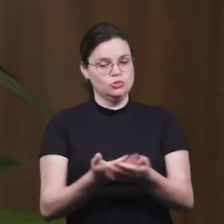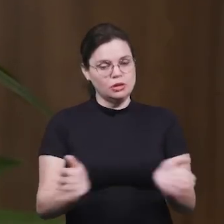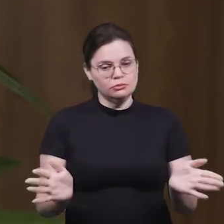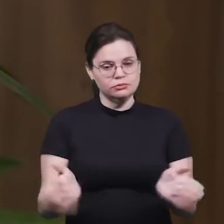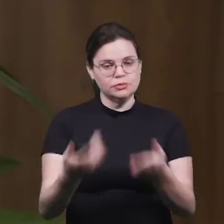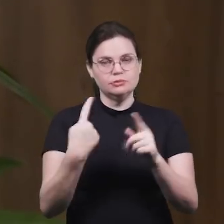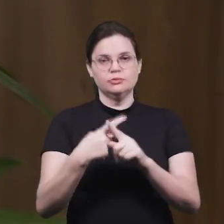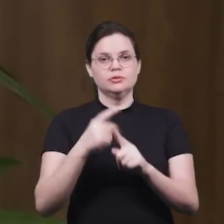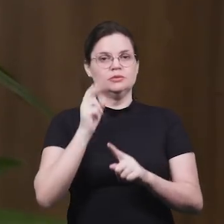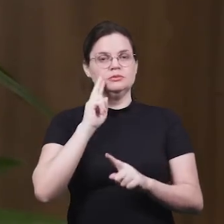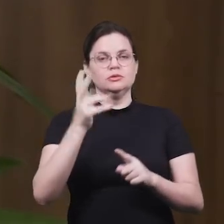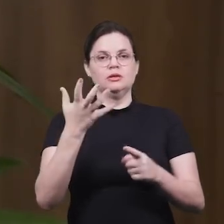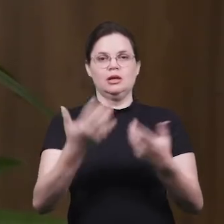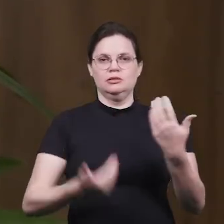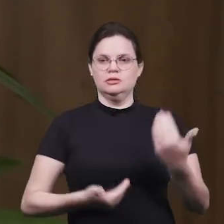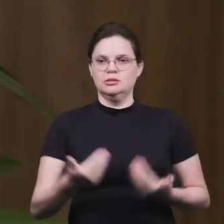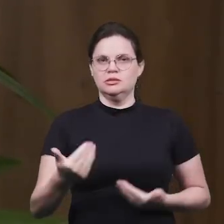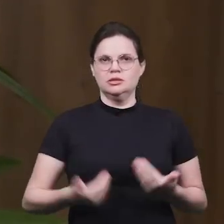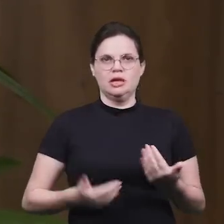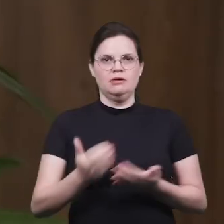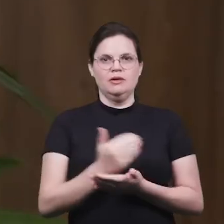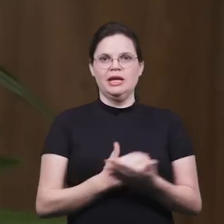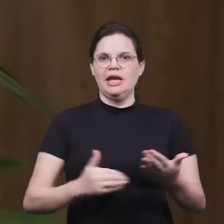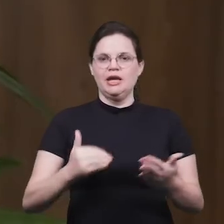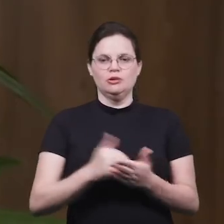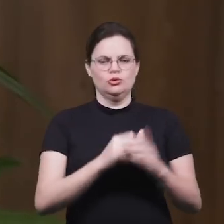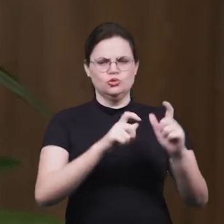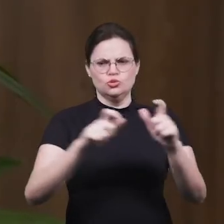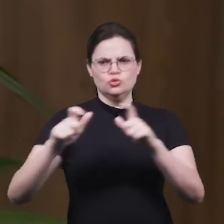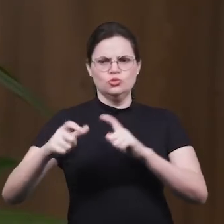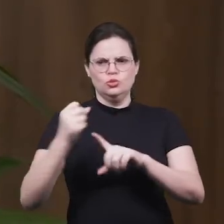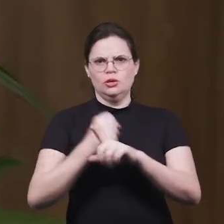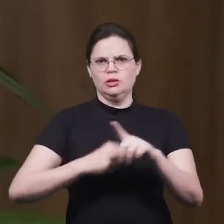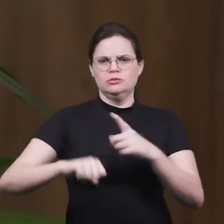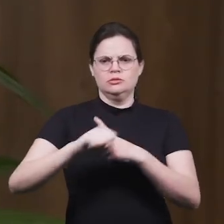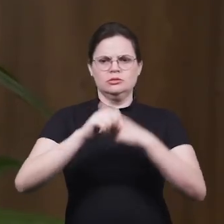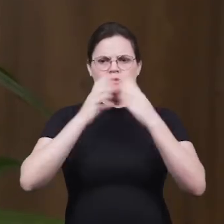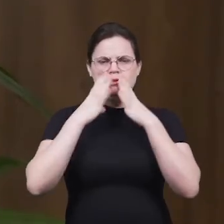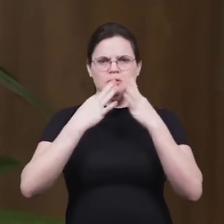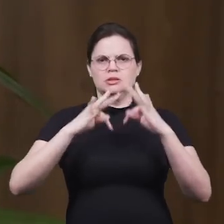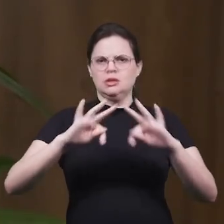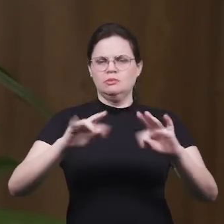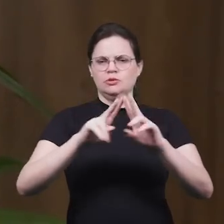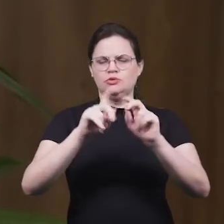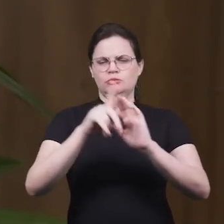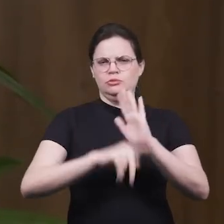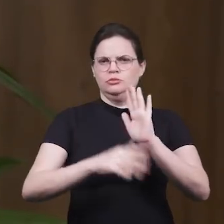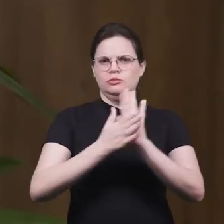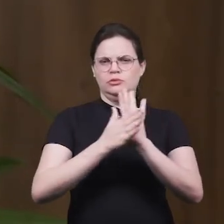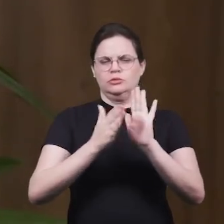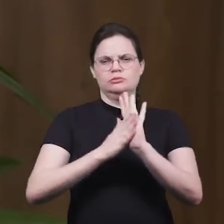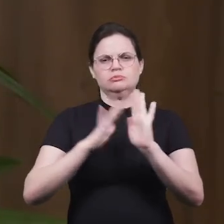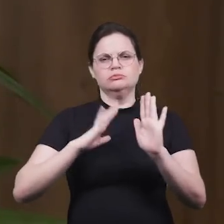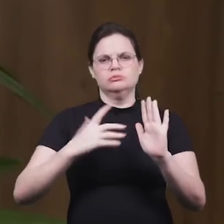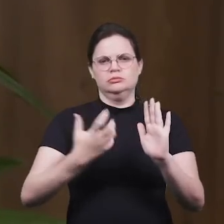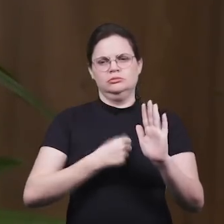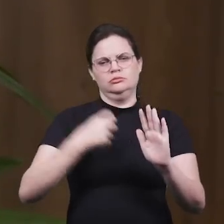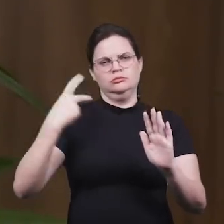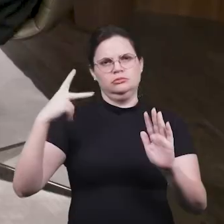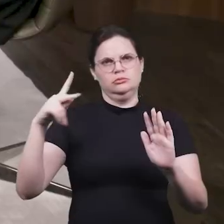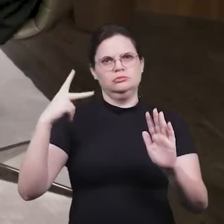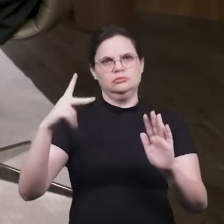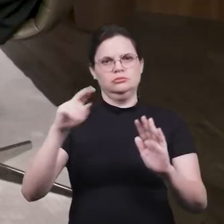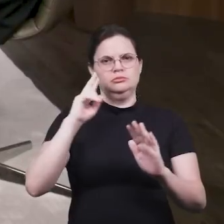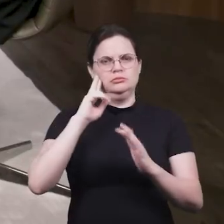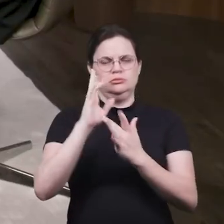seus servos em todos os níveis de sociedade, testemunhando da obra de Deus e da salvação